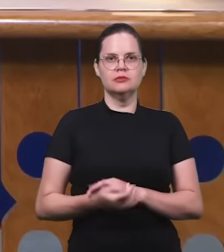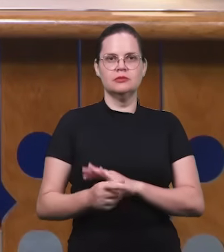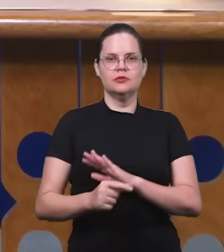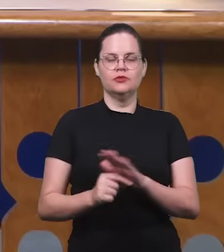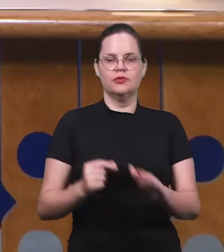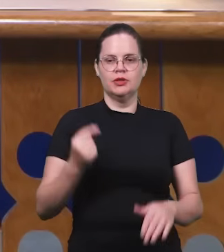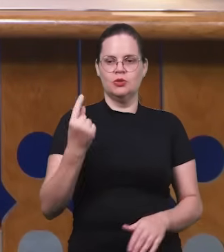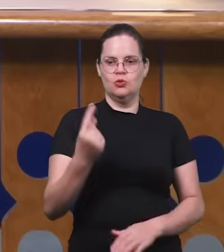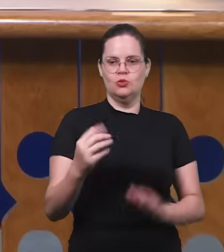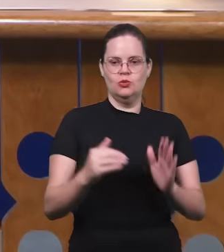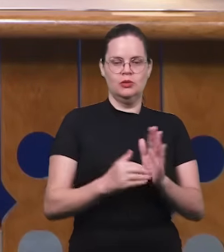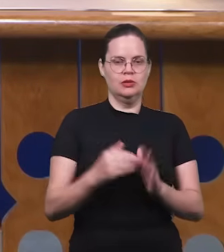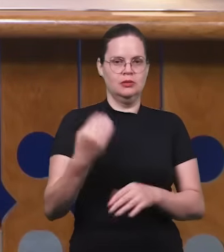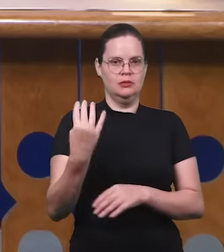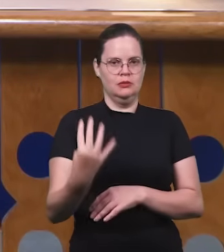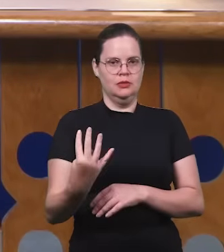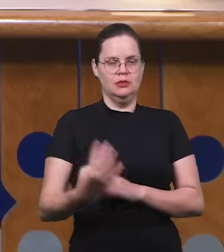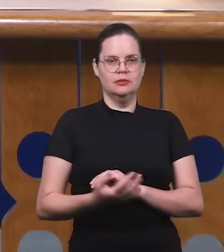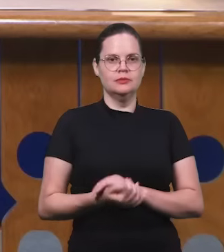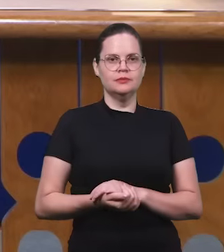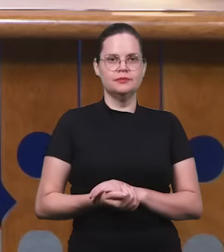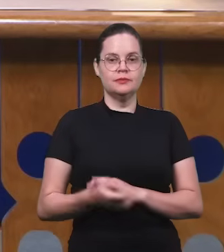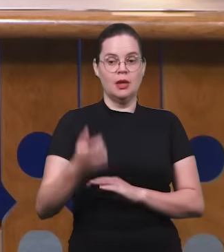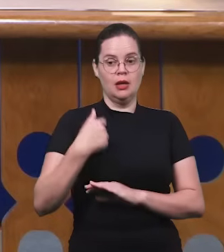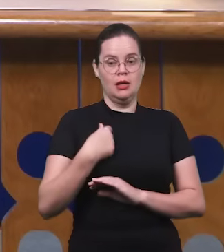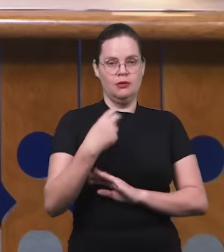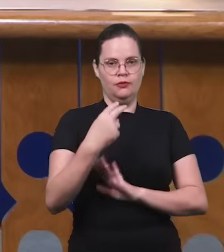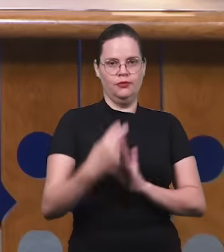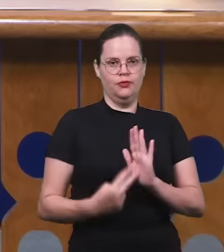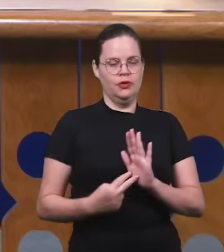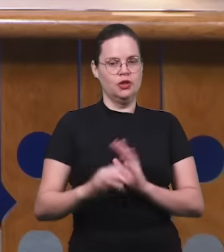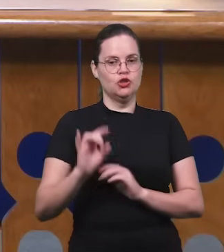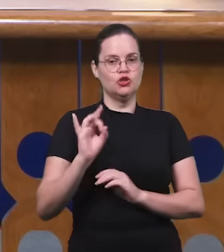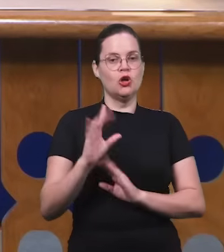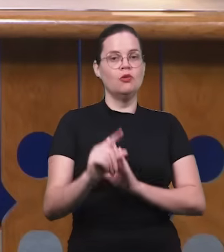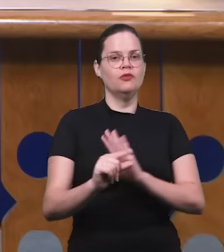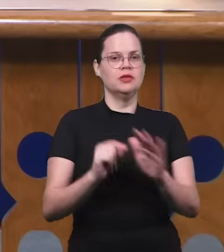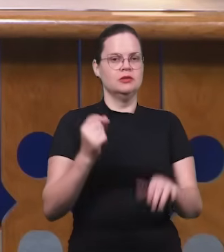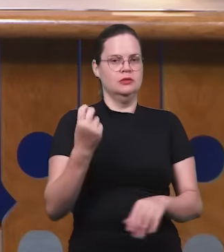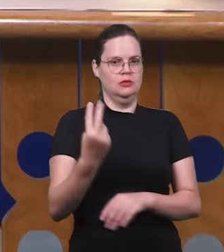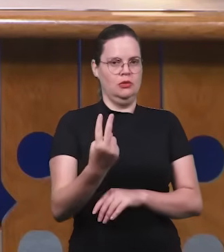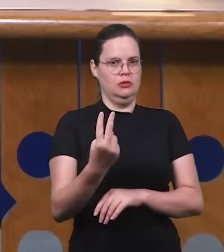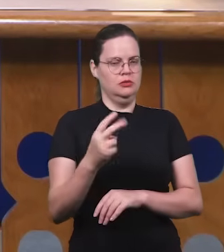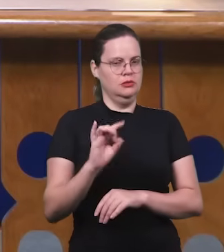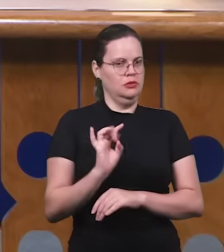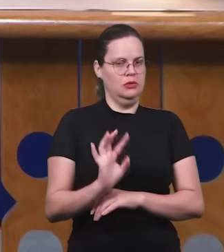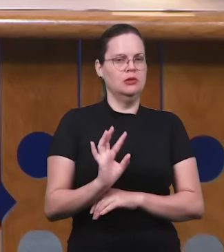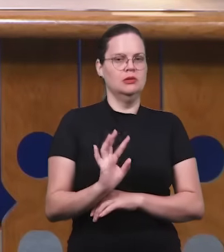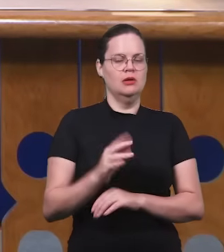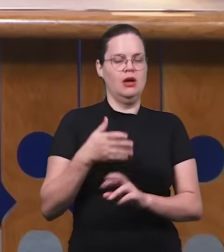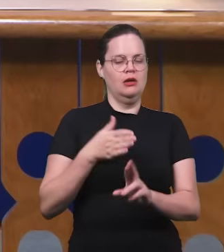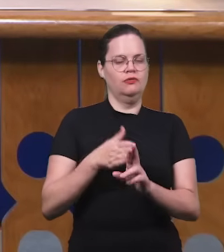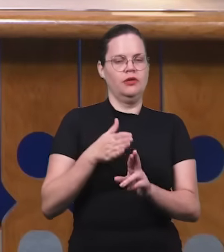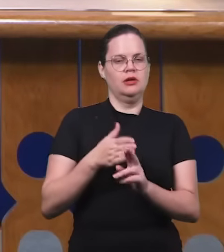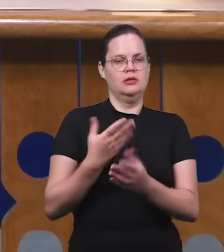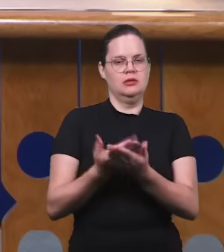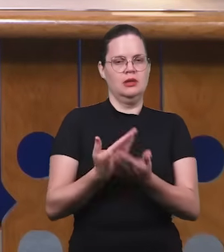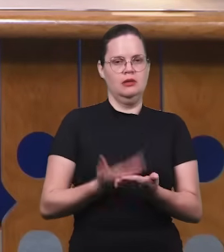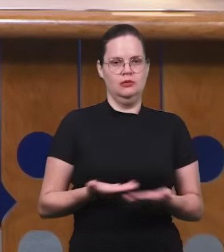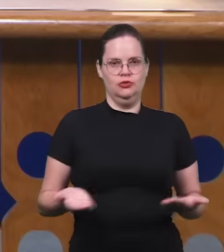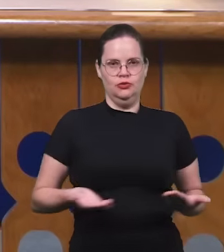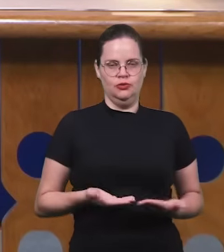versos de 1 a 4, mas eu vou ler somente o verso 2 para a base da nossa aula